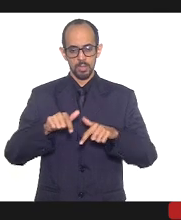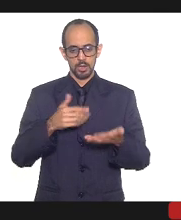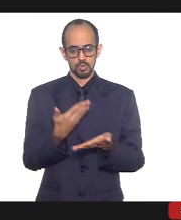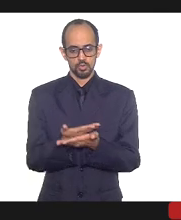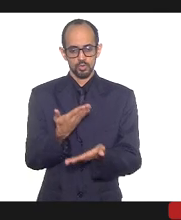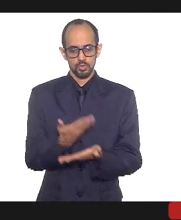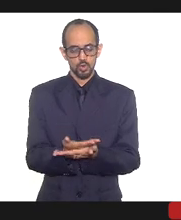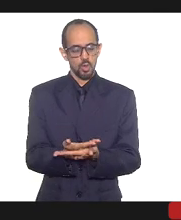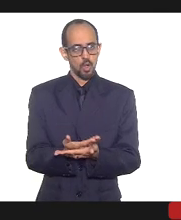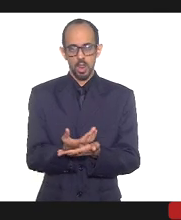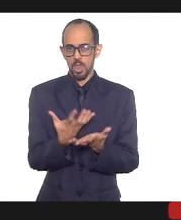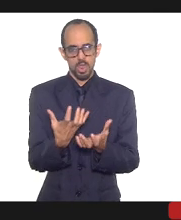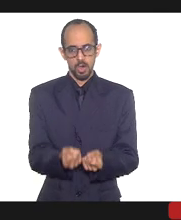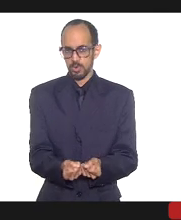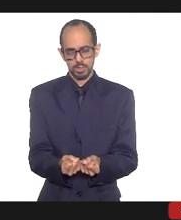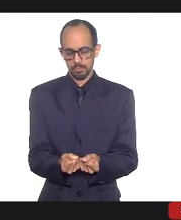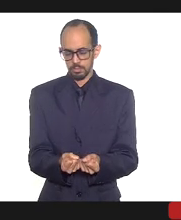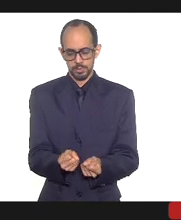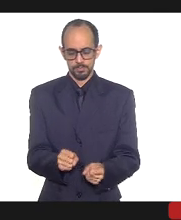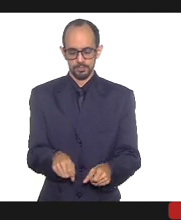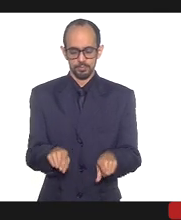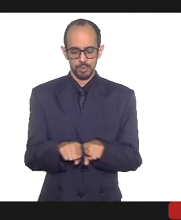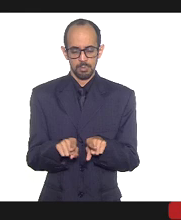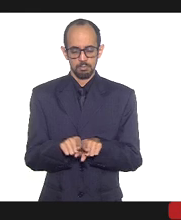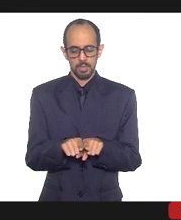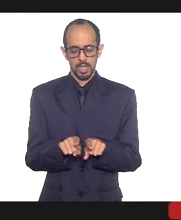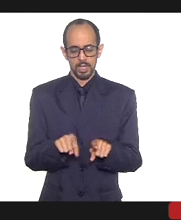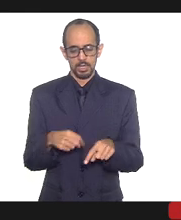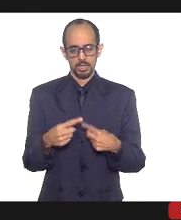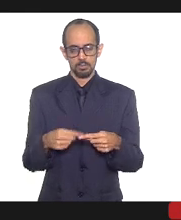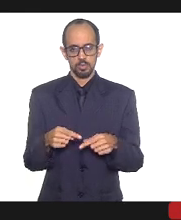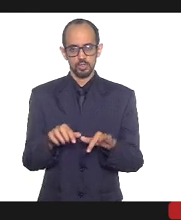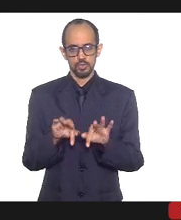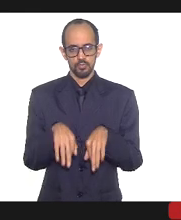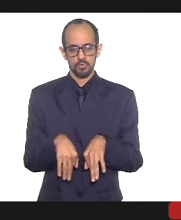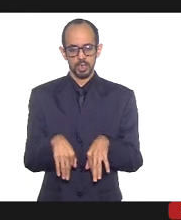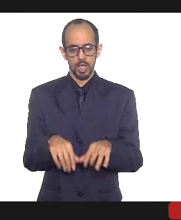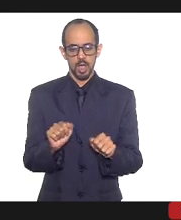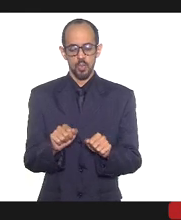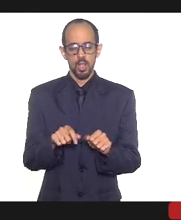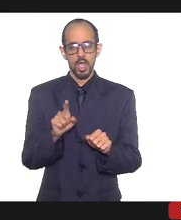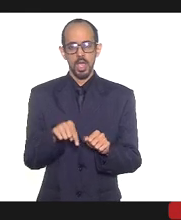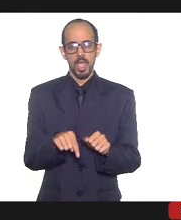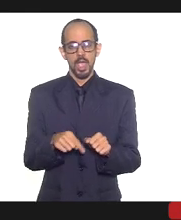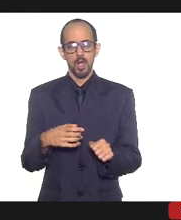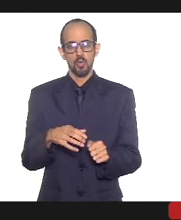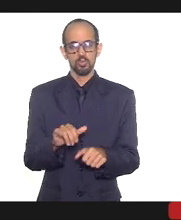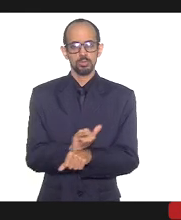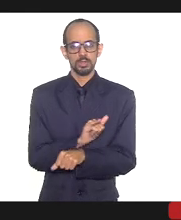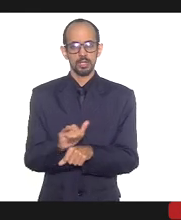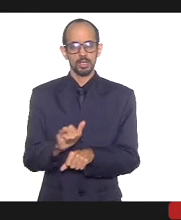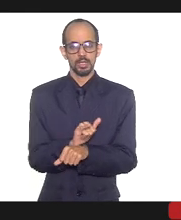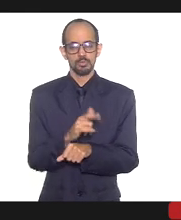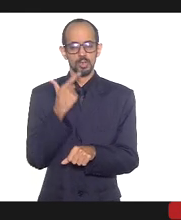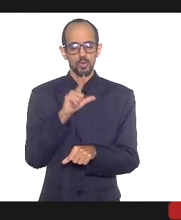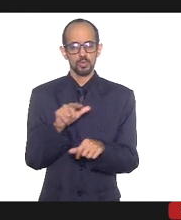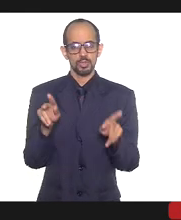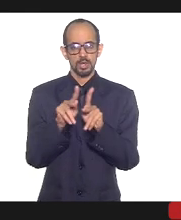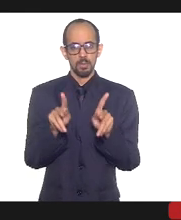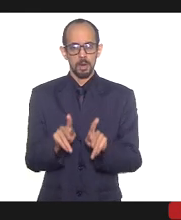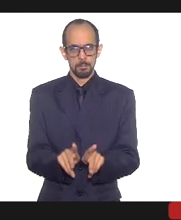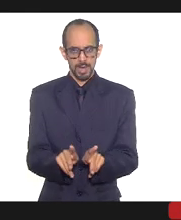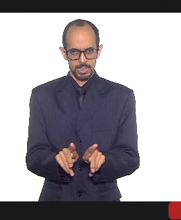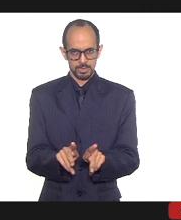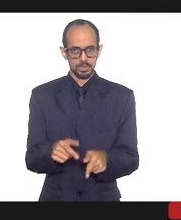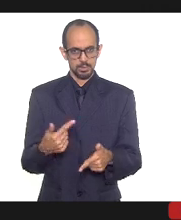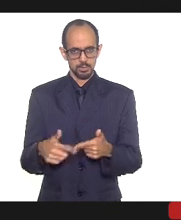provimento, não recebe. Né? E, por fim, uma forma de pacificar esse problema, né, com